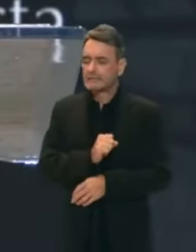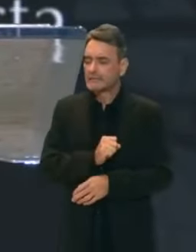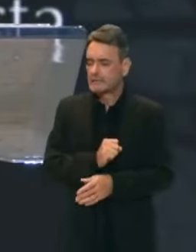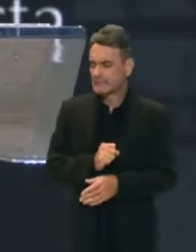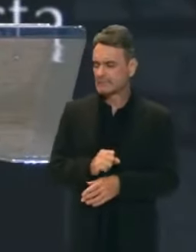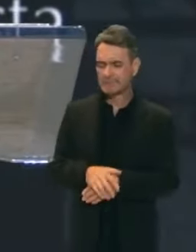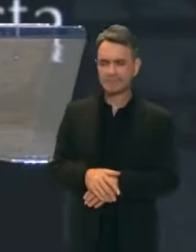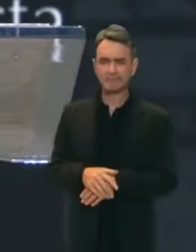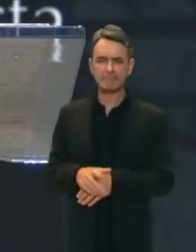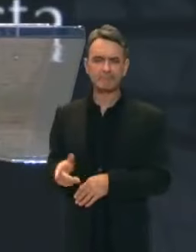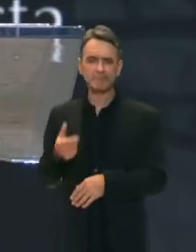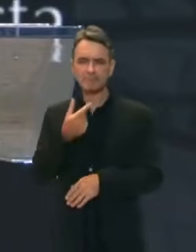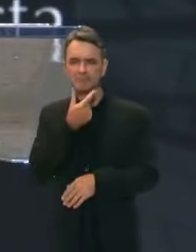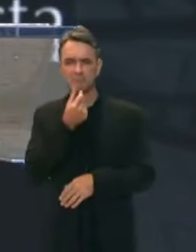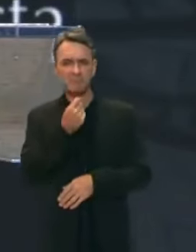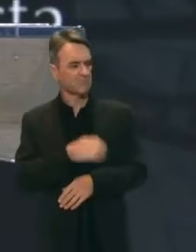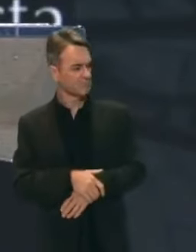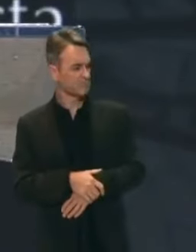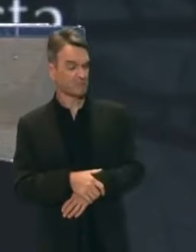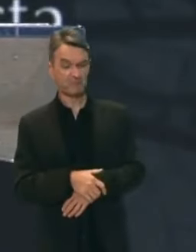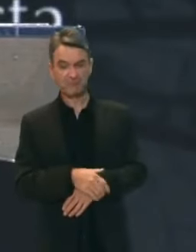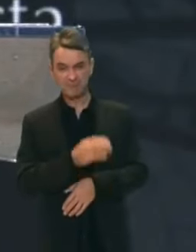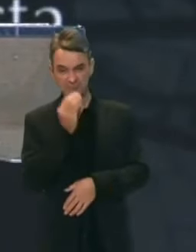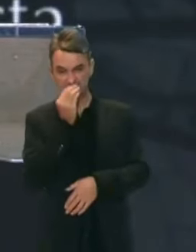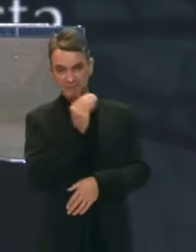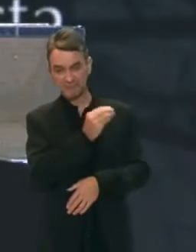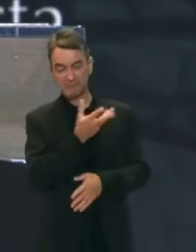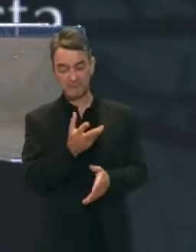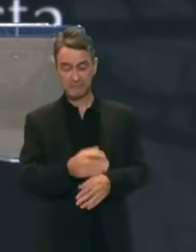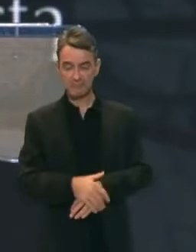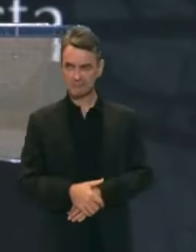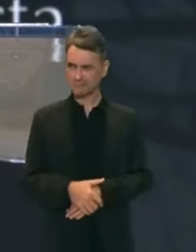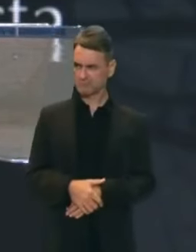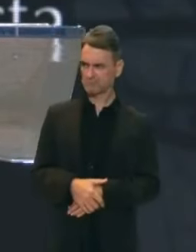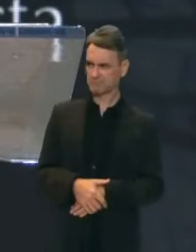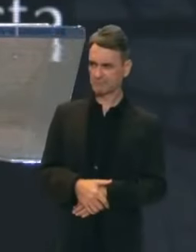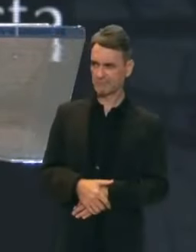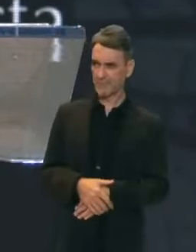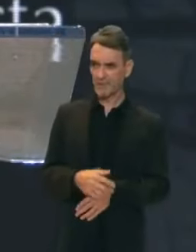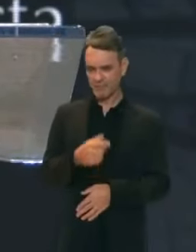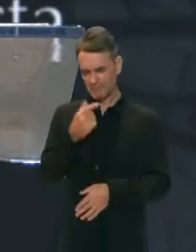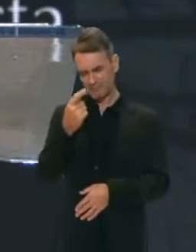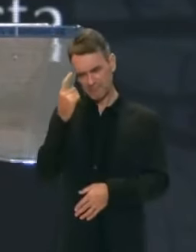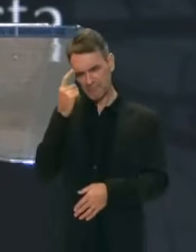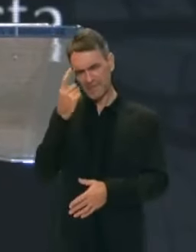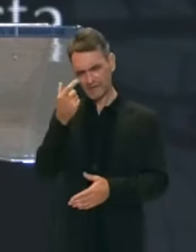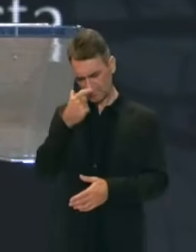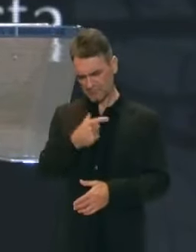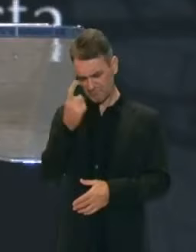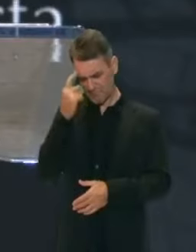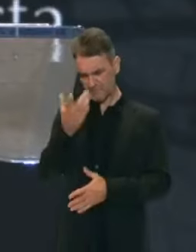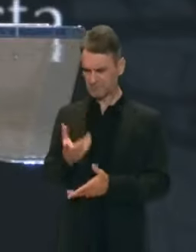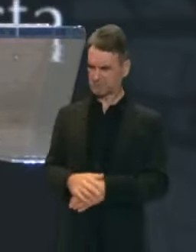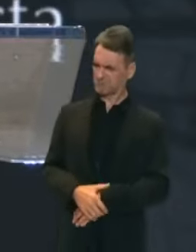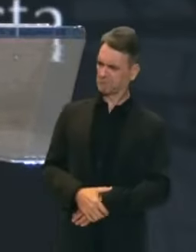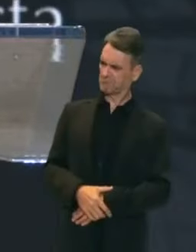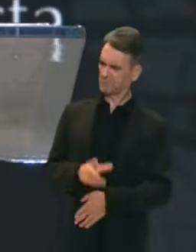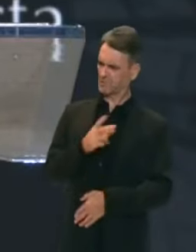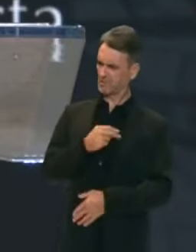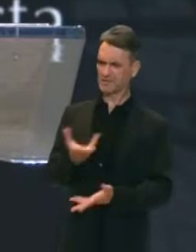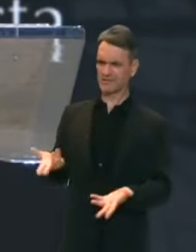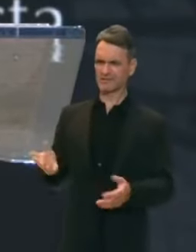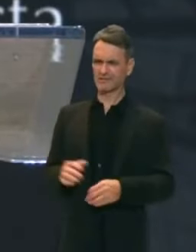dava bola. Eu fiquei, caramba, mas esse cara, hein? Rapaz. E